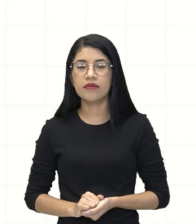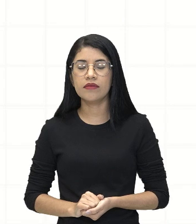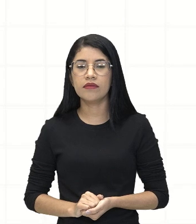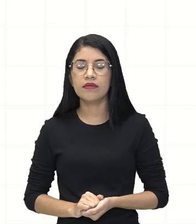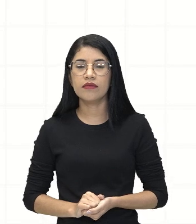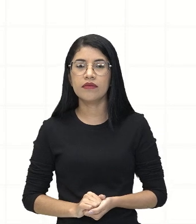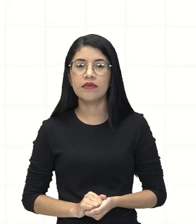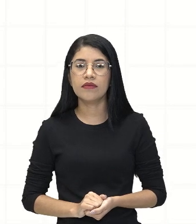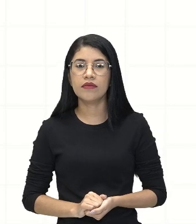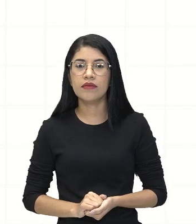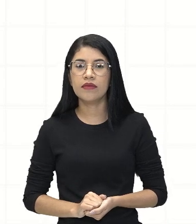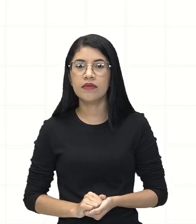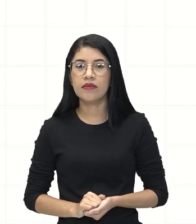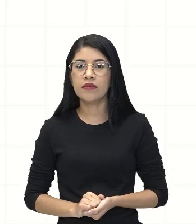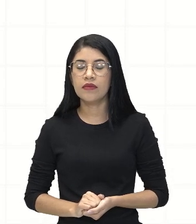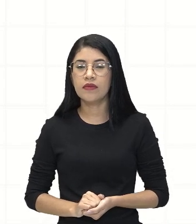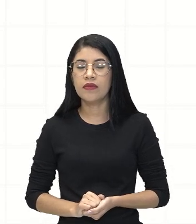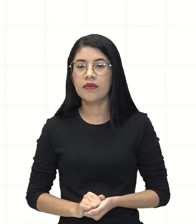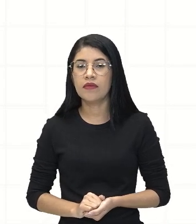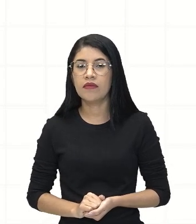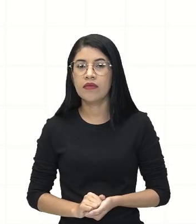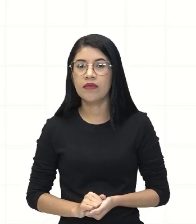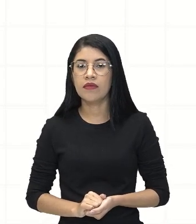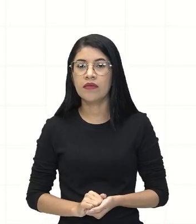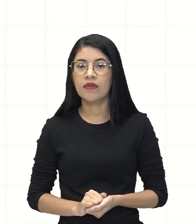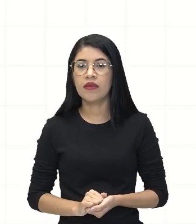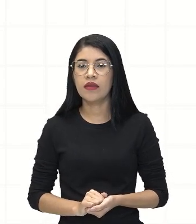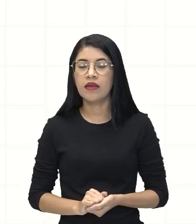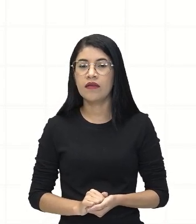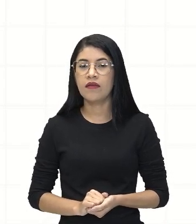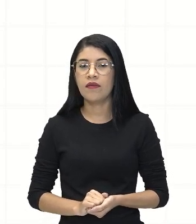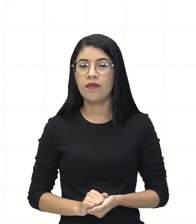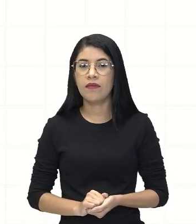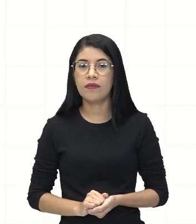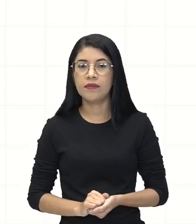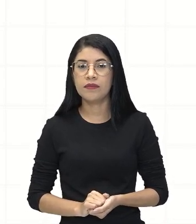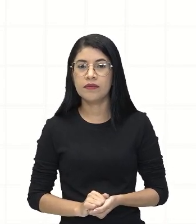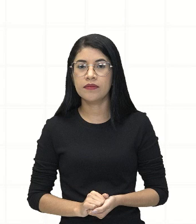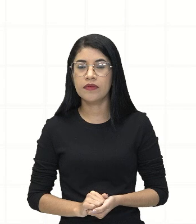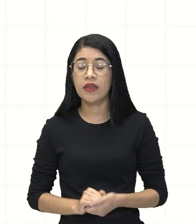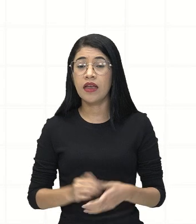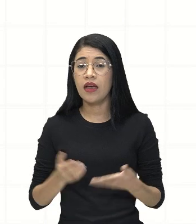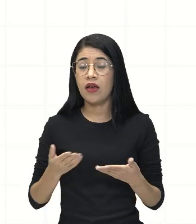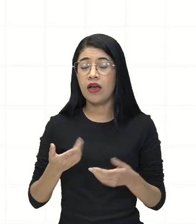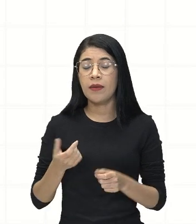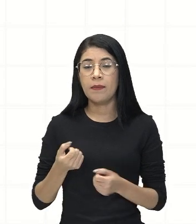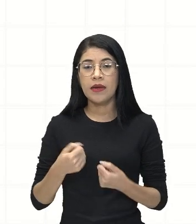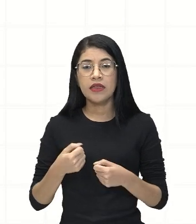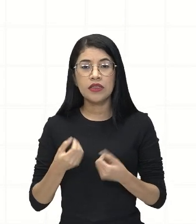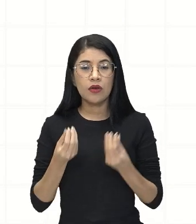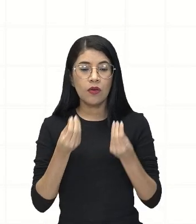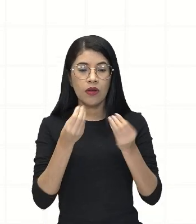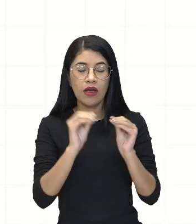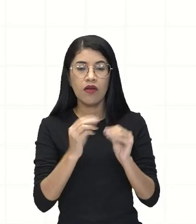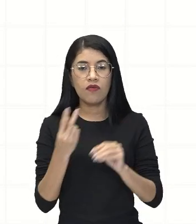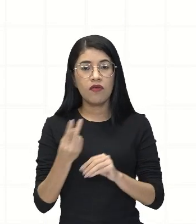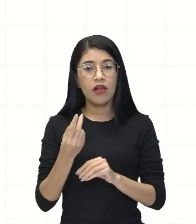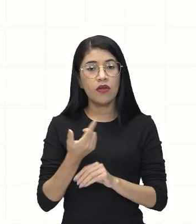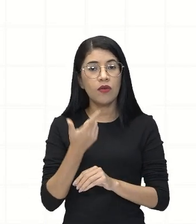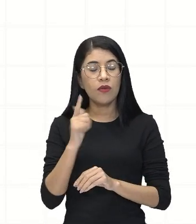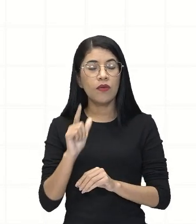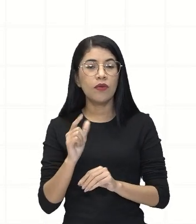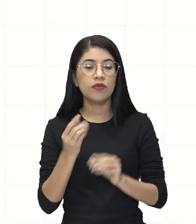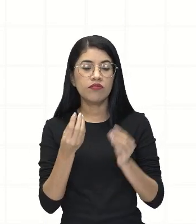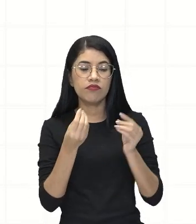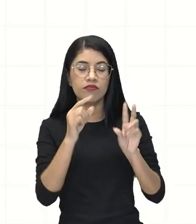Quando eu quero introduzir, né, quero colocar, introduzir o valor que está fora no